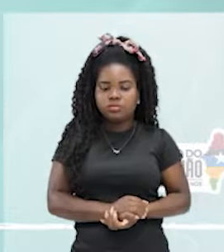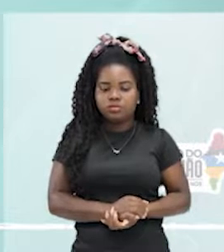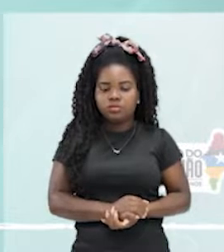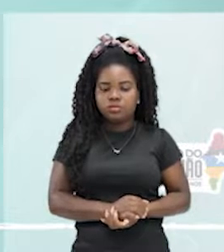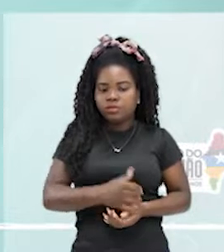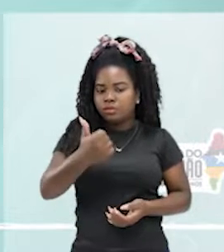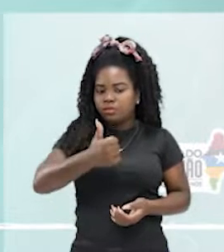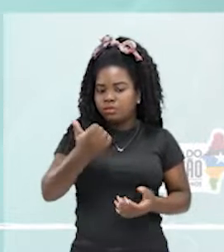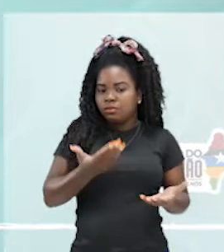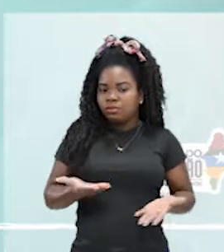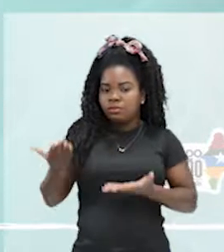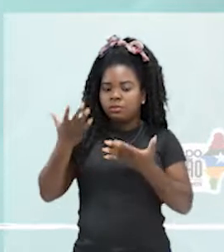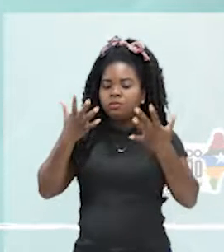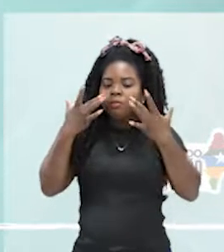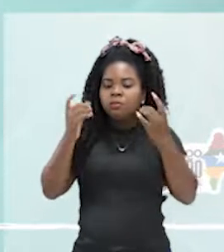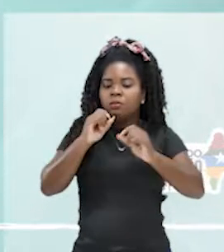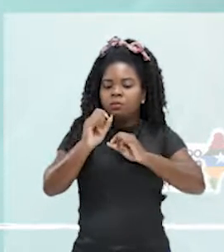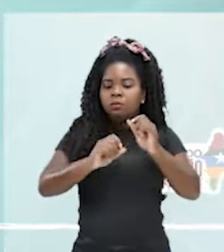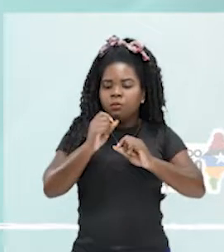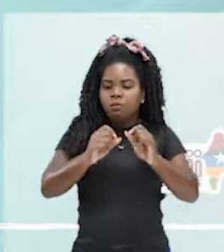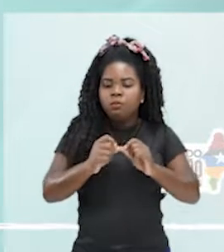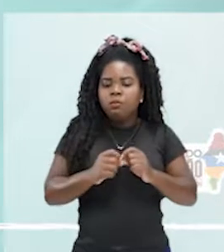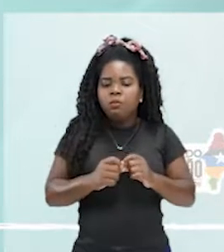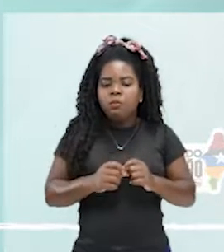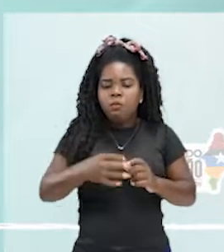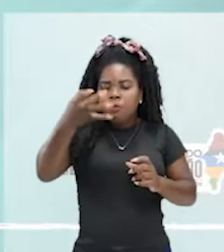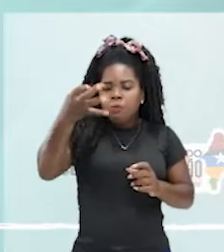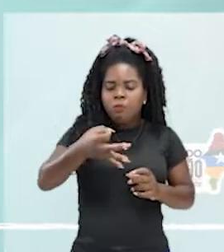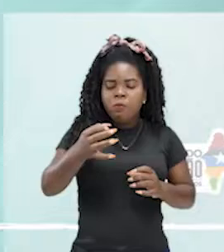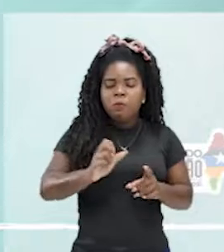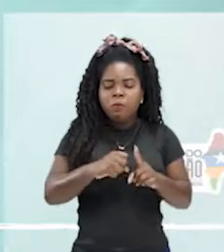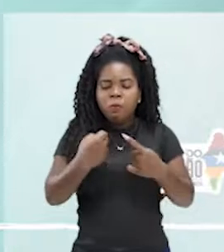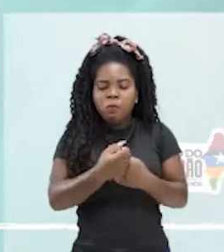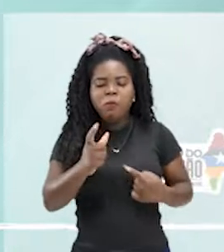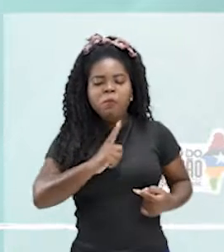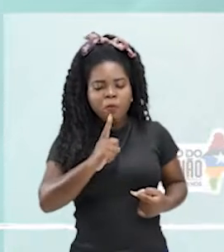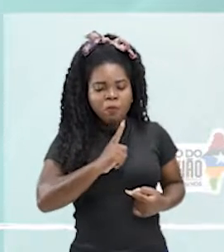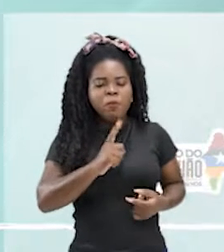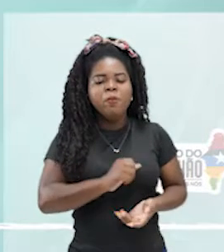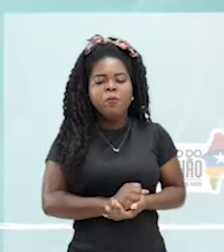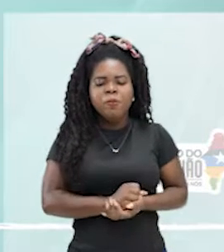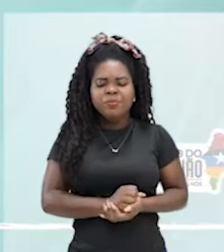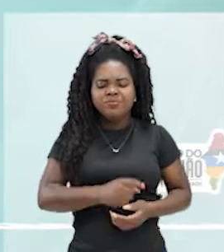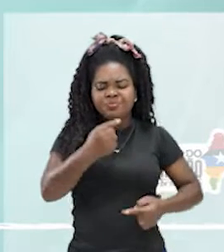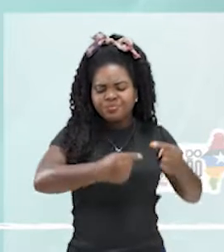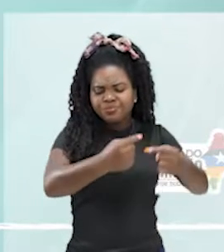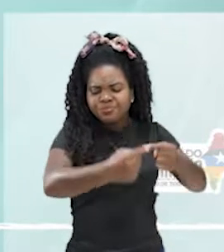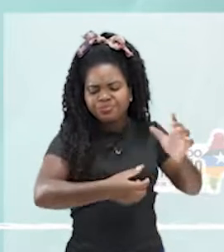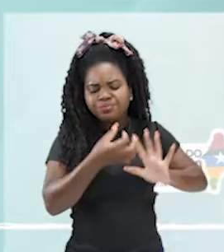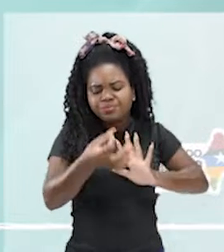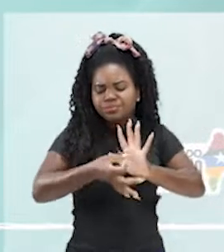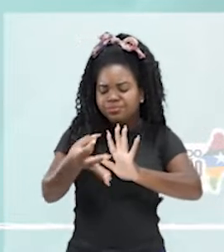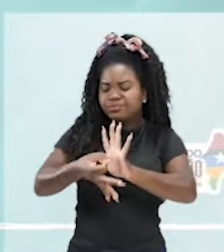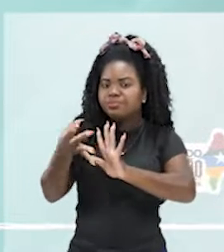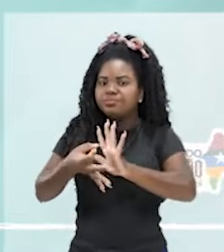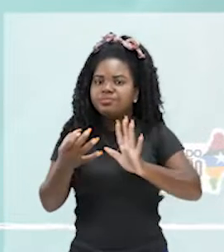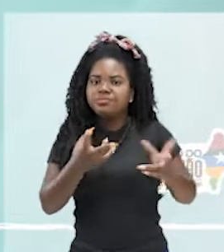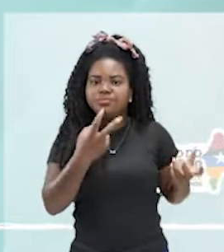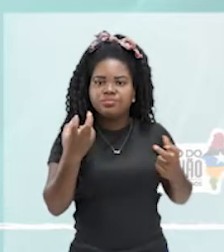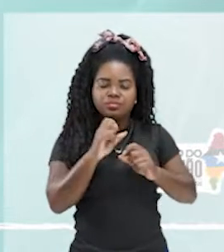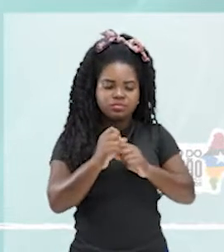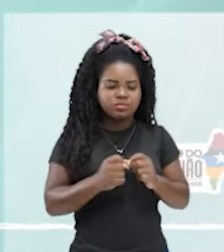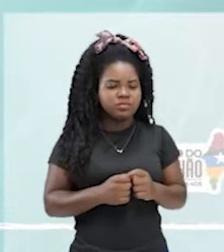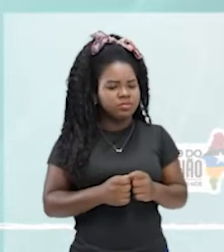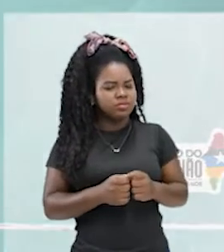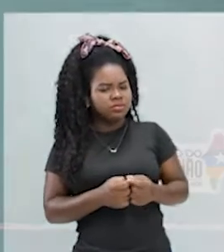situação: o teatro ele tem que abalar todas as certezas que a sociedade tem. Então, ele é um teatro muito político. Ele é um teatro que você olha o espetáculo